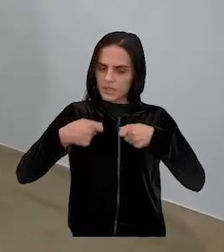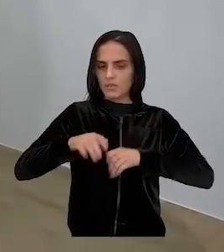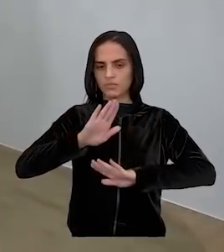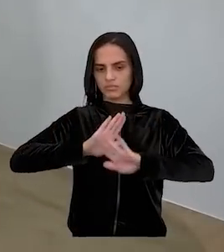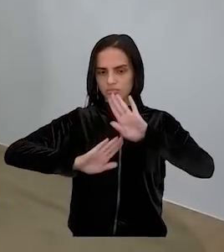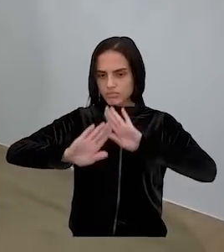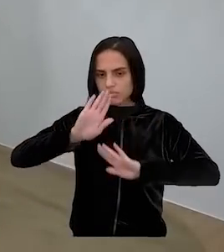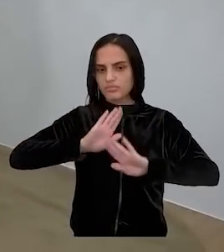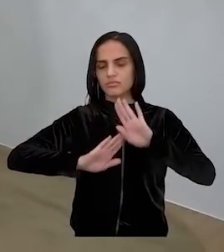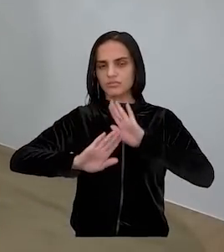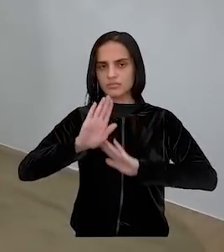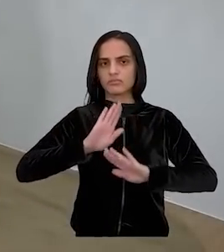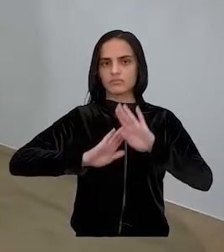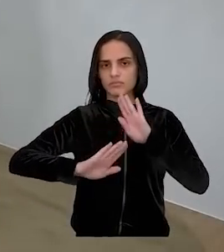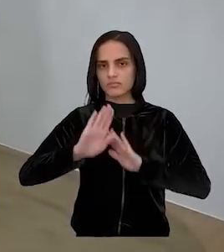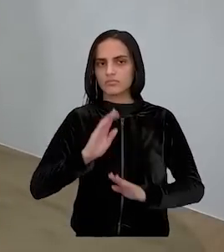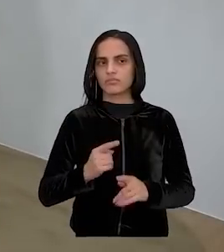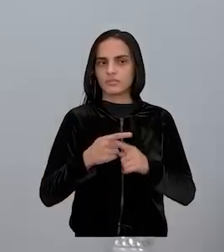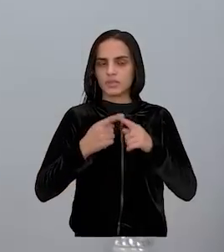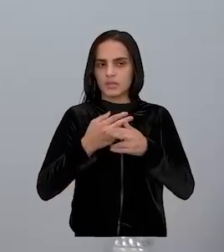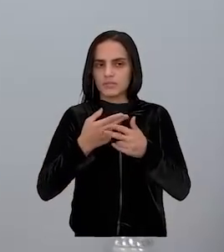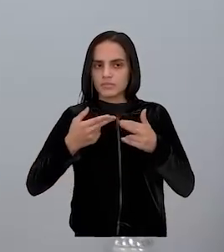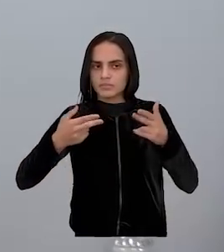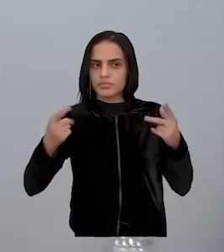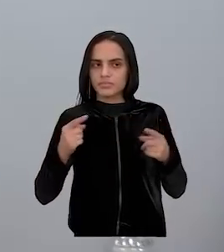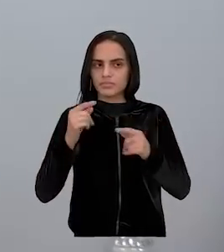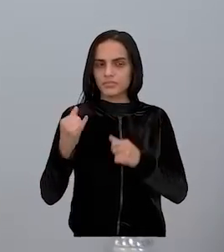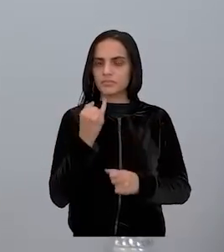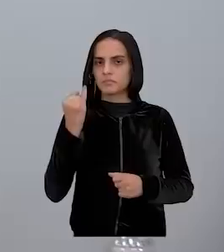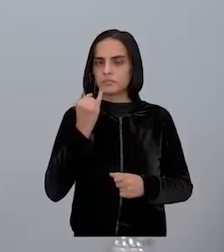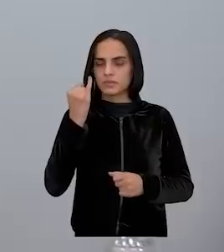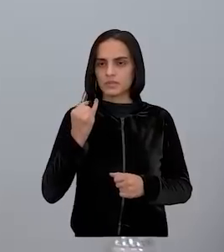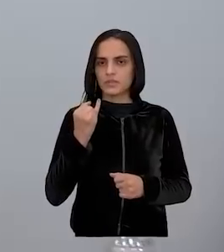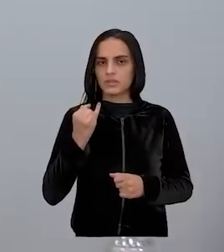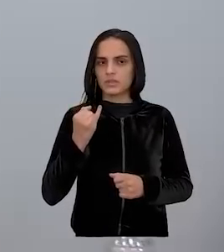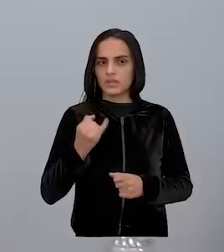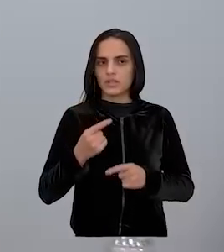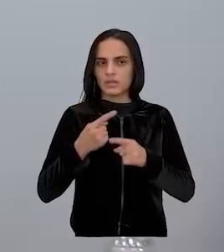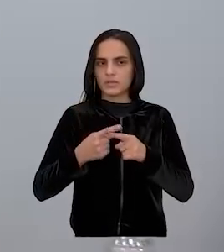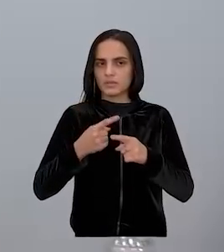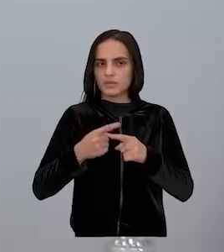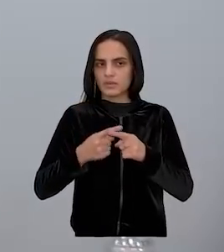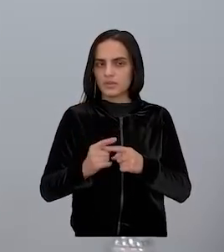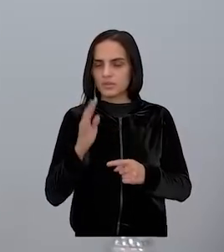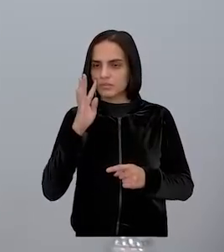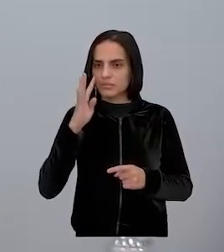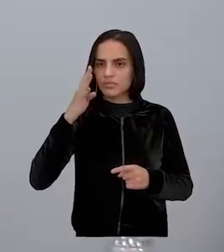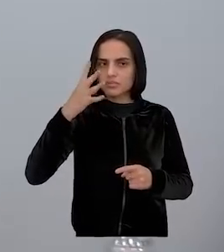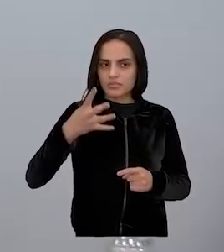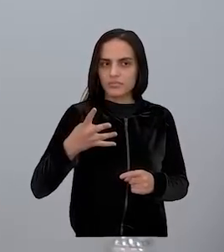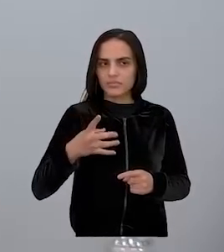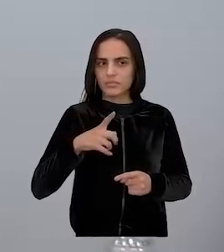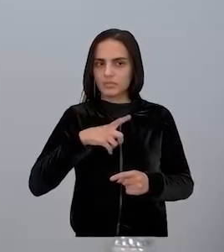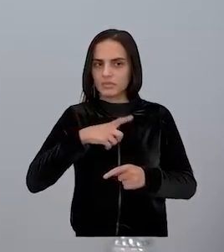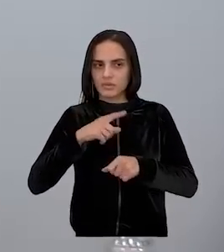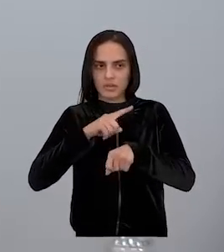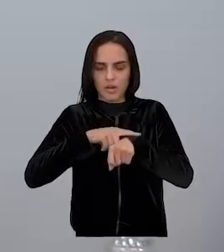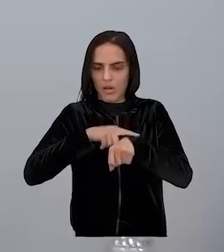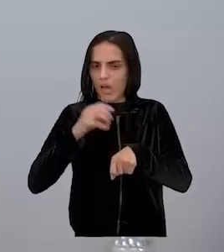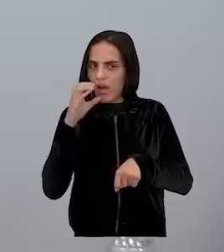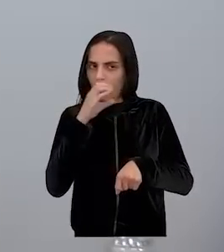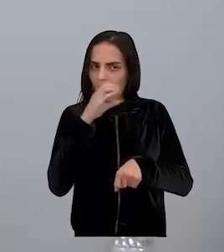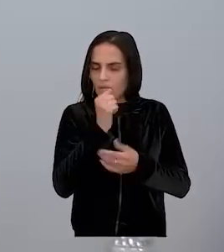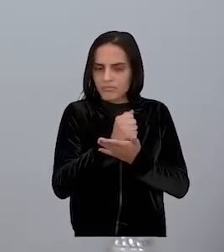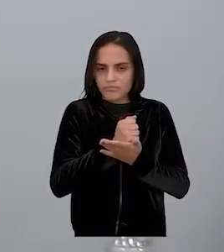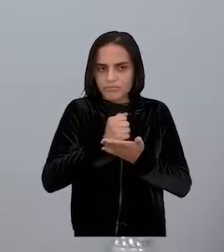cuidado, né? Sim, outras prioridades, porque a gente sabe que, na maioria dos casos, a fama passa muito rápido. E depois fica